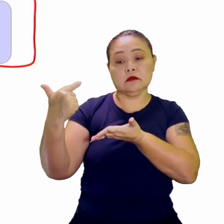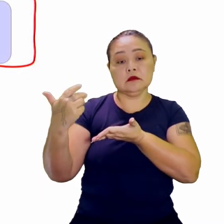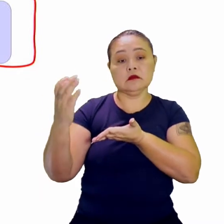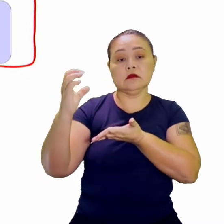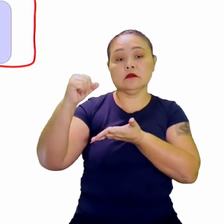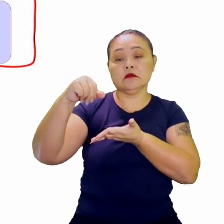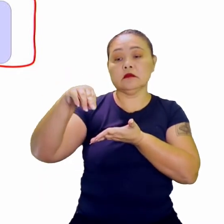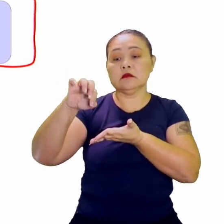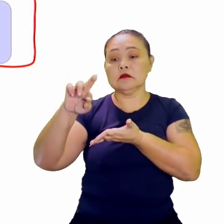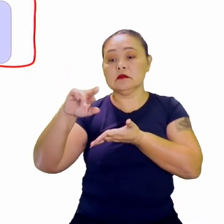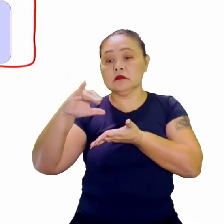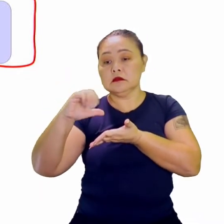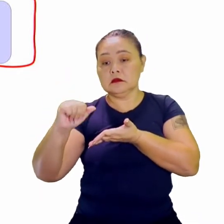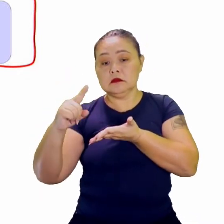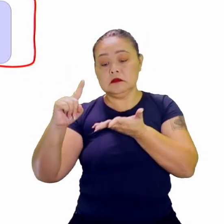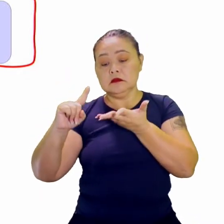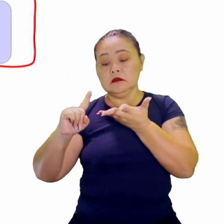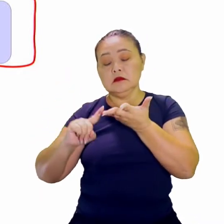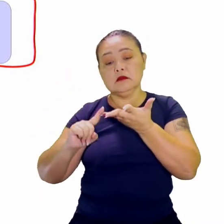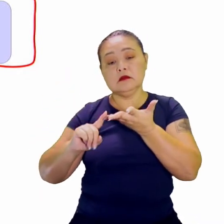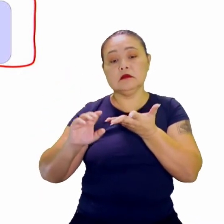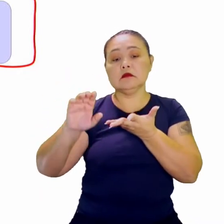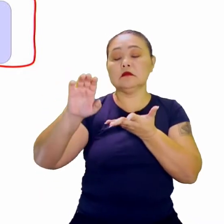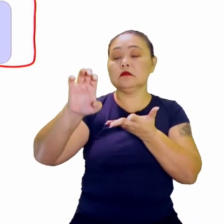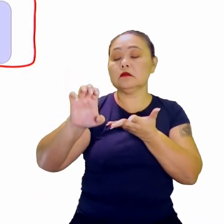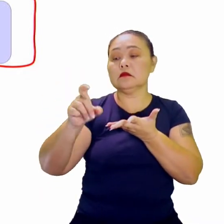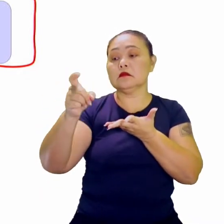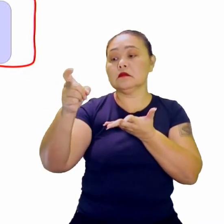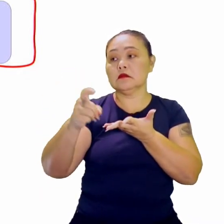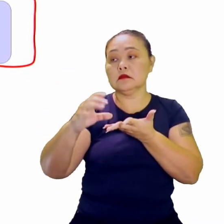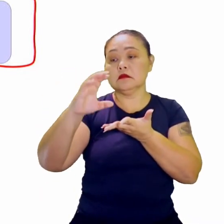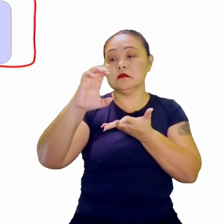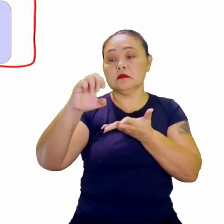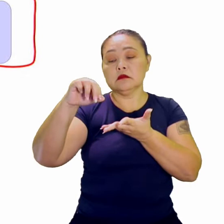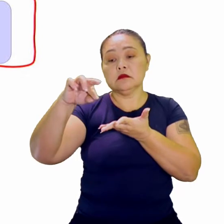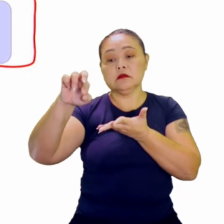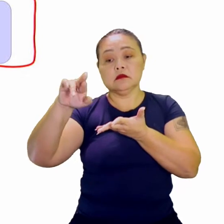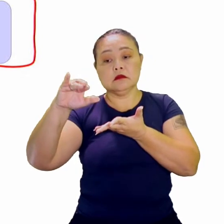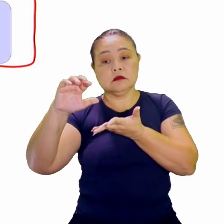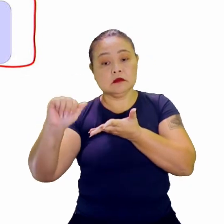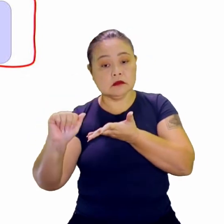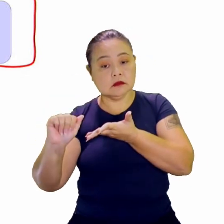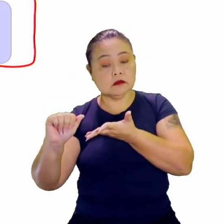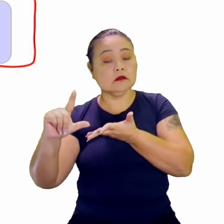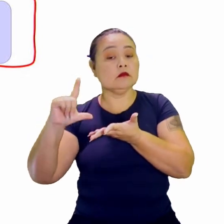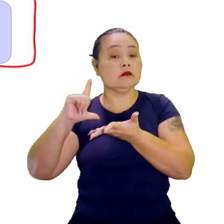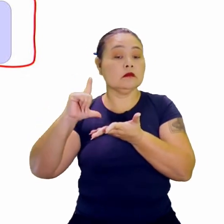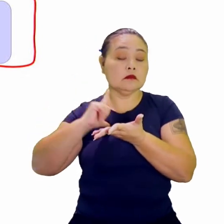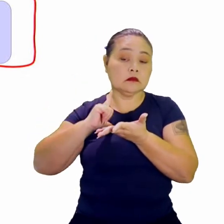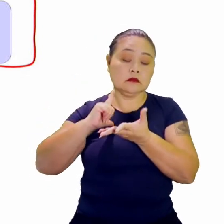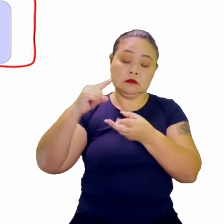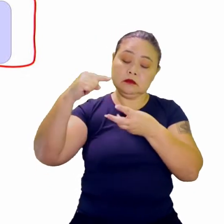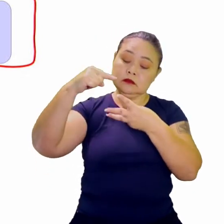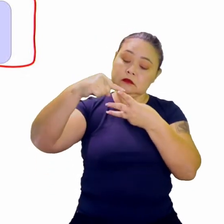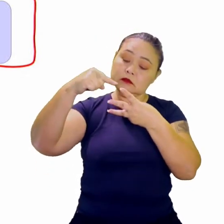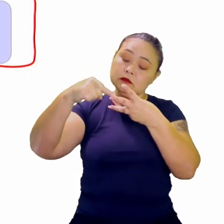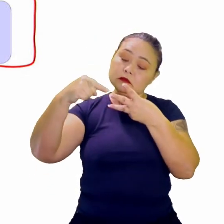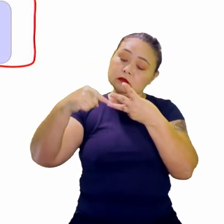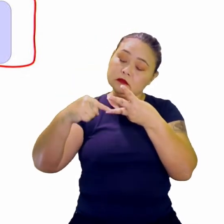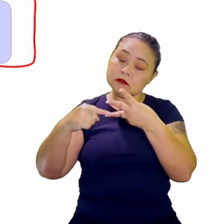segunda, concêntrica. E a terceira, excêntrica. Então eu tenho 3 tipos de